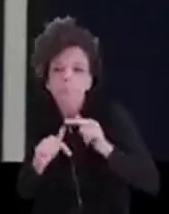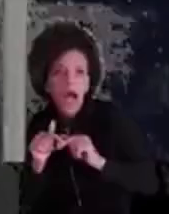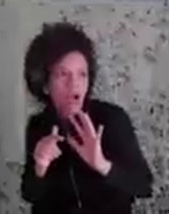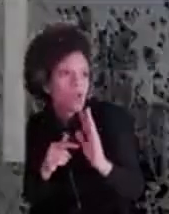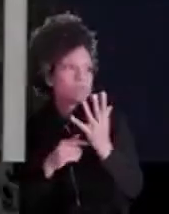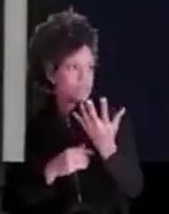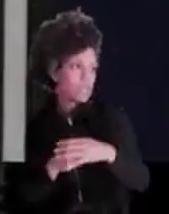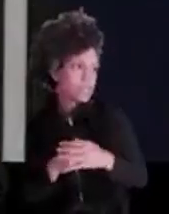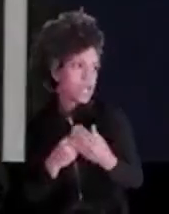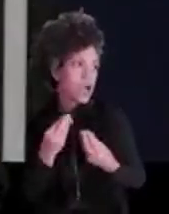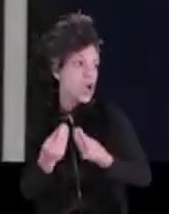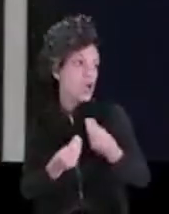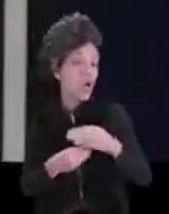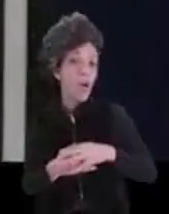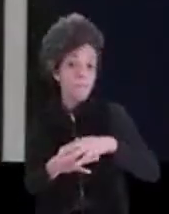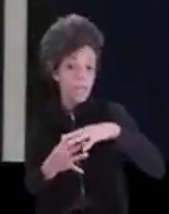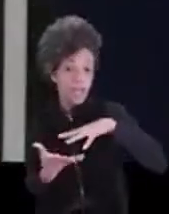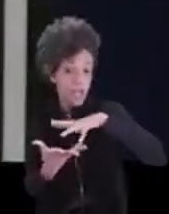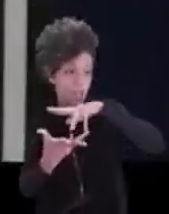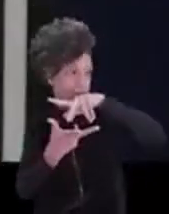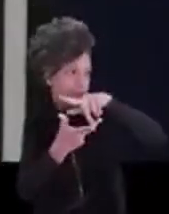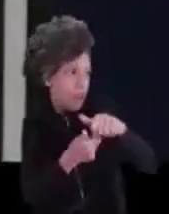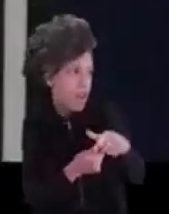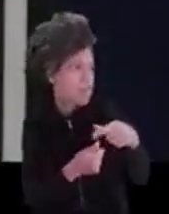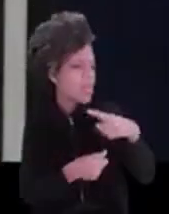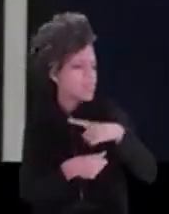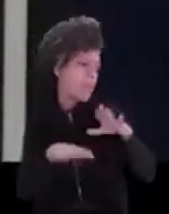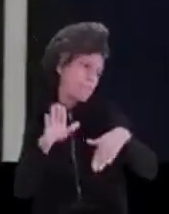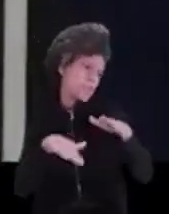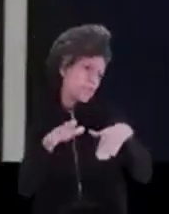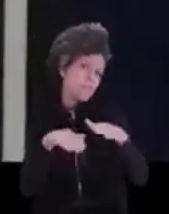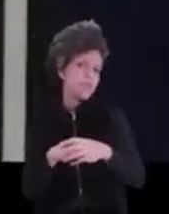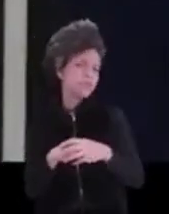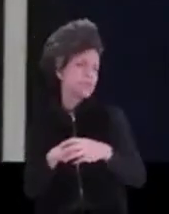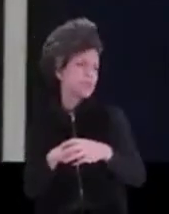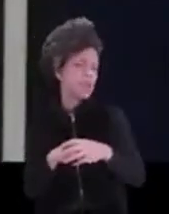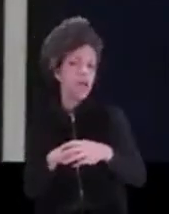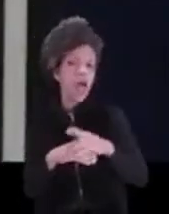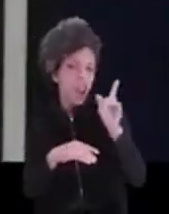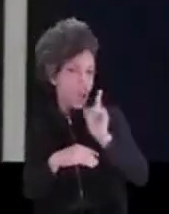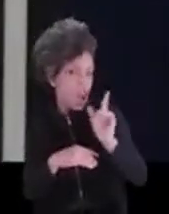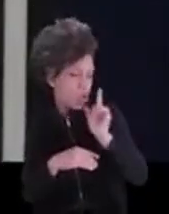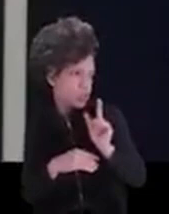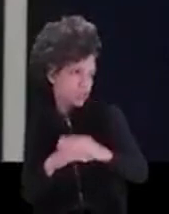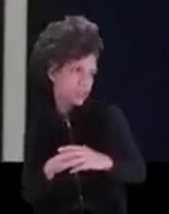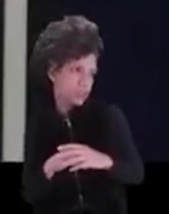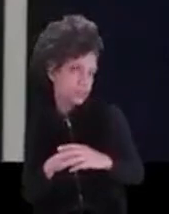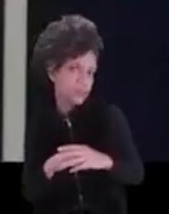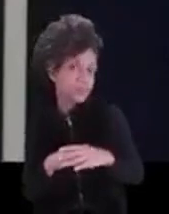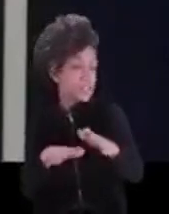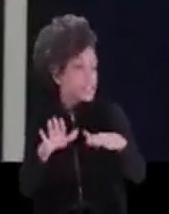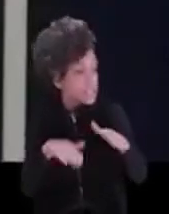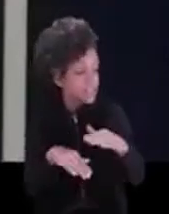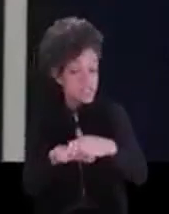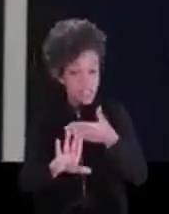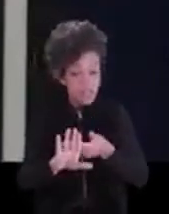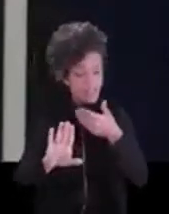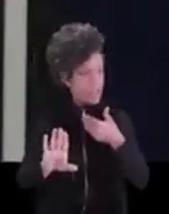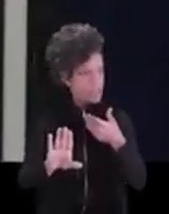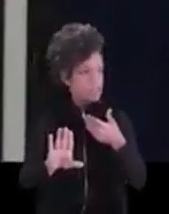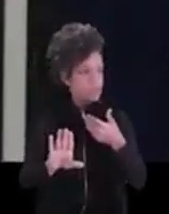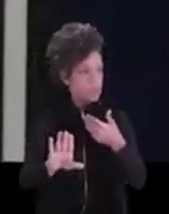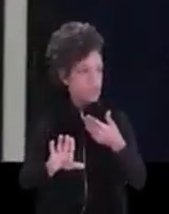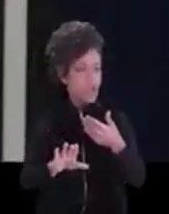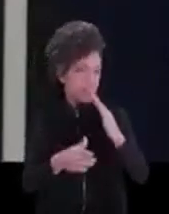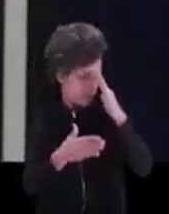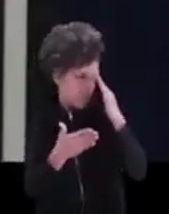como que é a terra tá orbitando como que a galáxia se a gente tem mais ou menos uma ideia lógica disso né E talvez isso a Face a